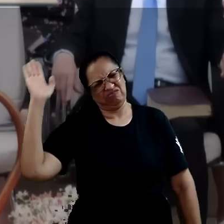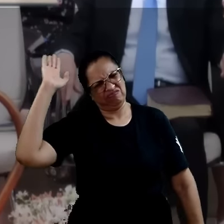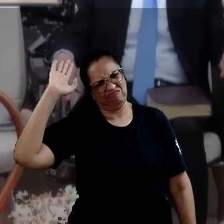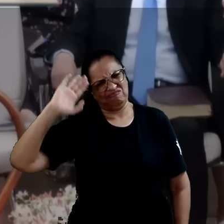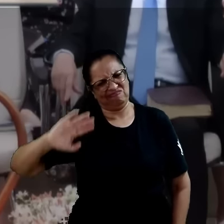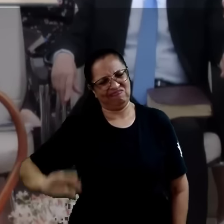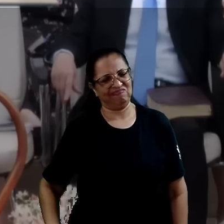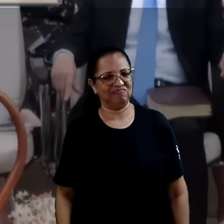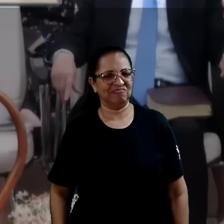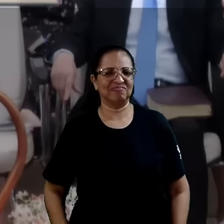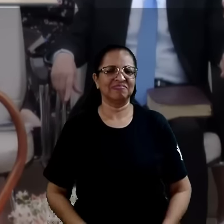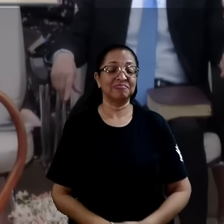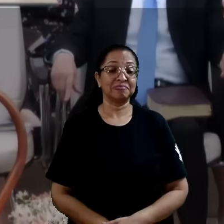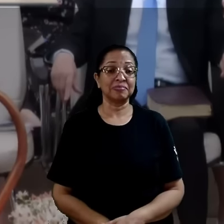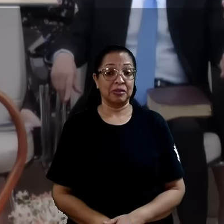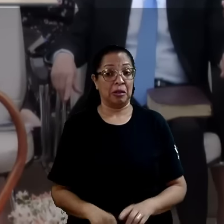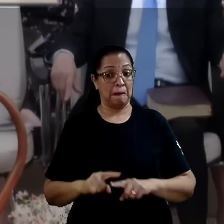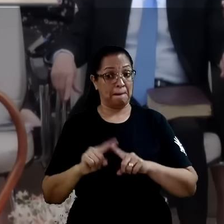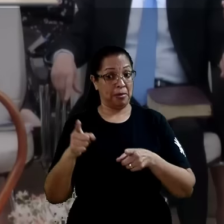uma